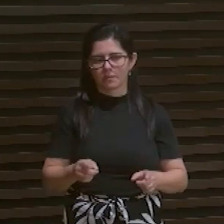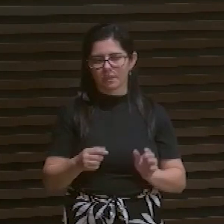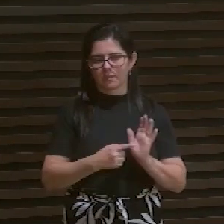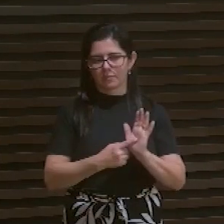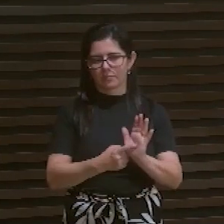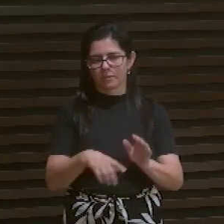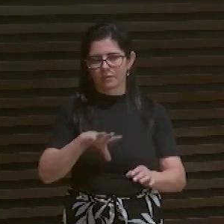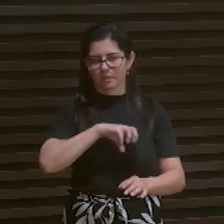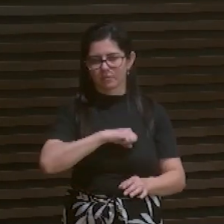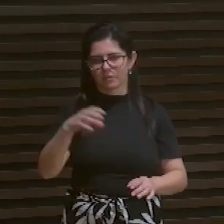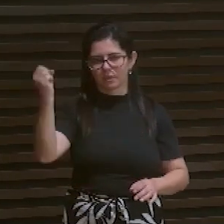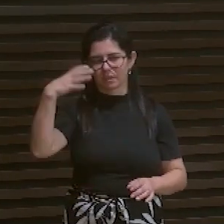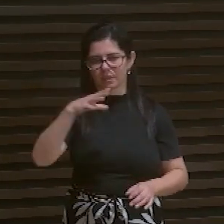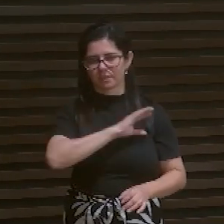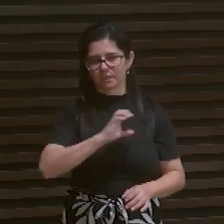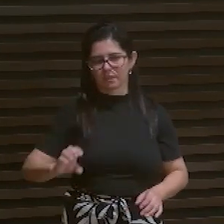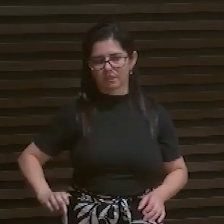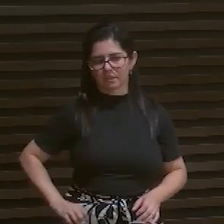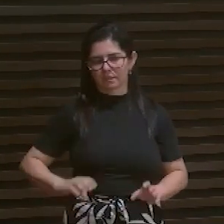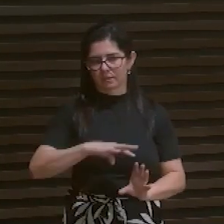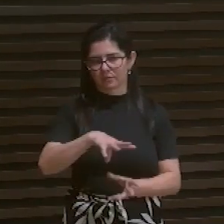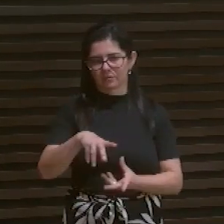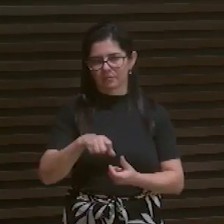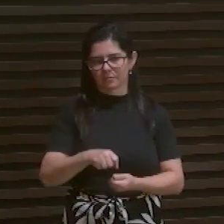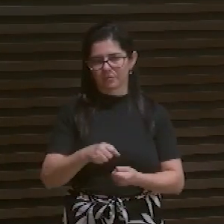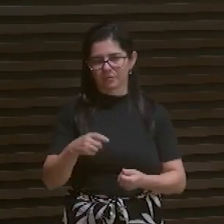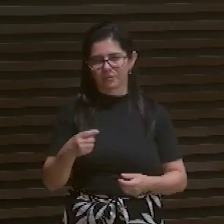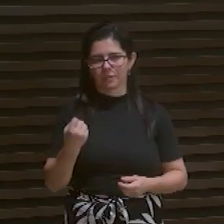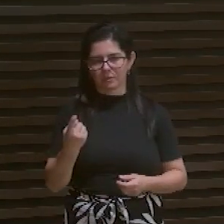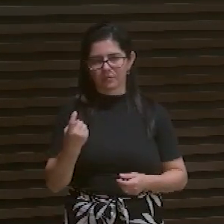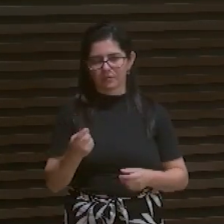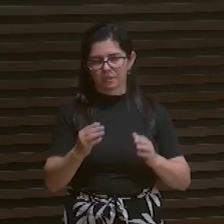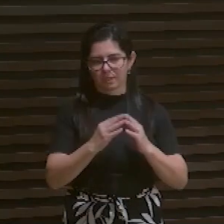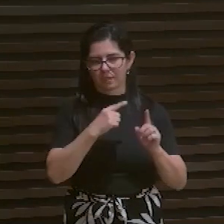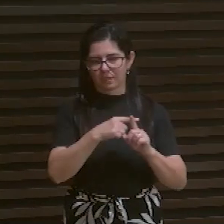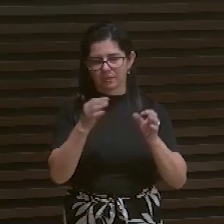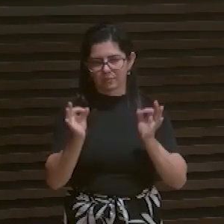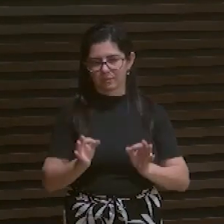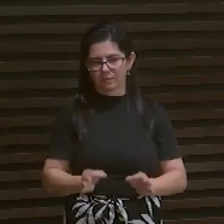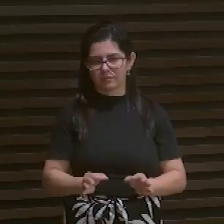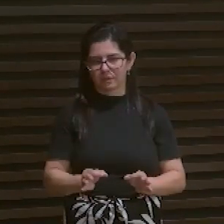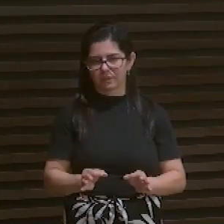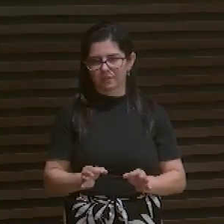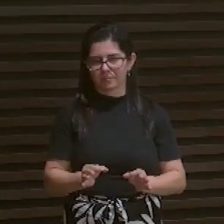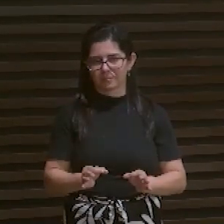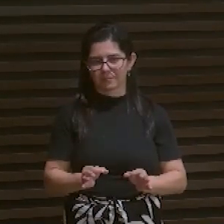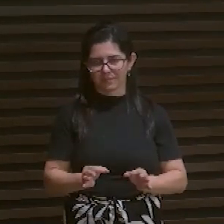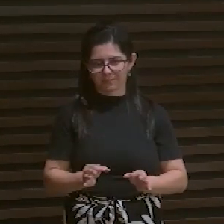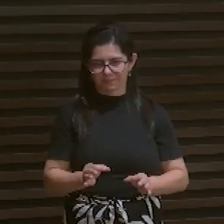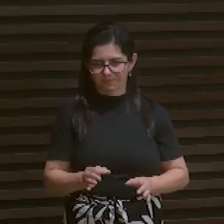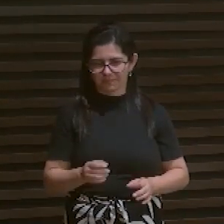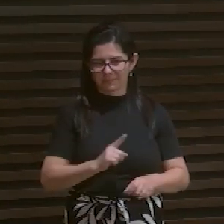Cristo nesse mundo. O único lugar onde a igreja vai ser imaculada e perfeita vai ser quando a terra passar e nosso Senhor nos resgatar.